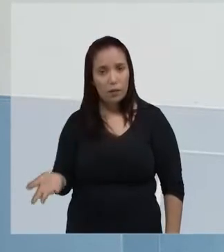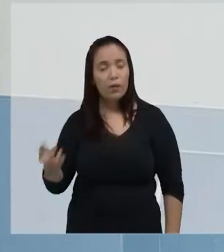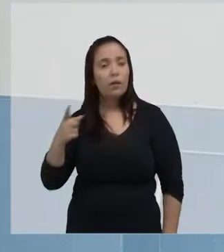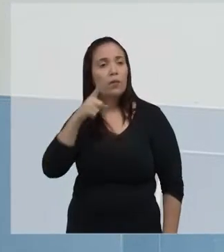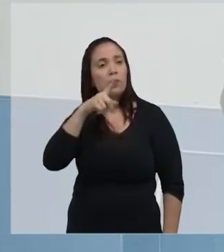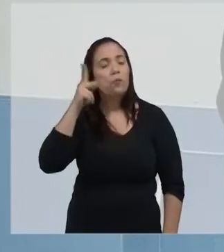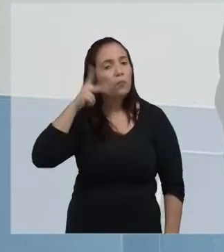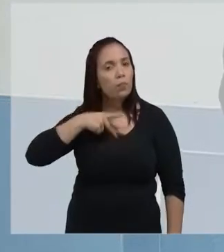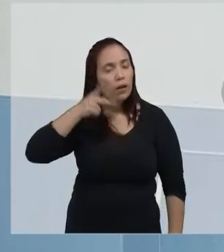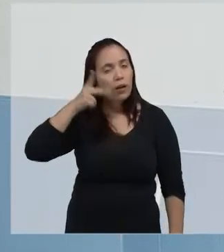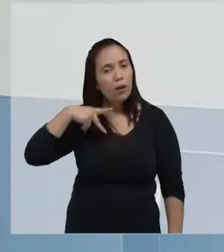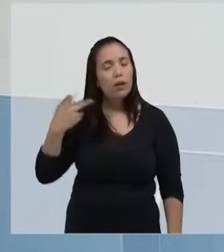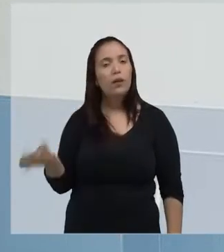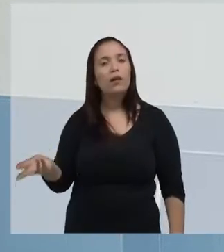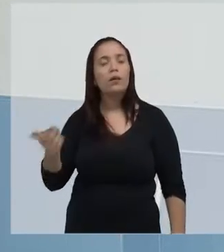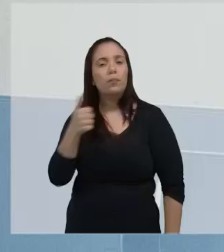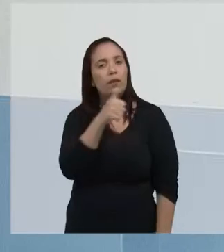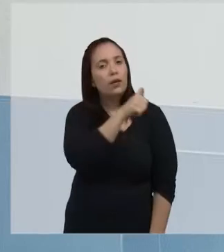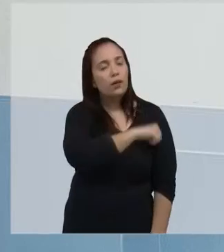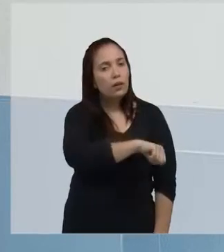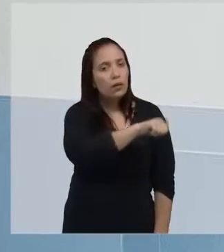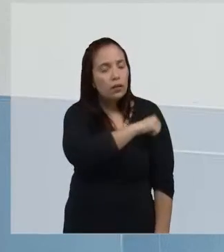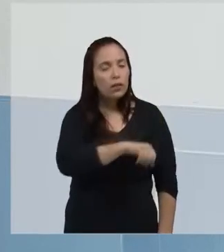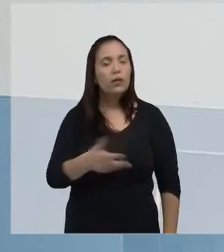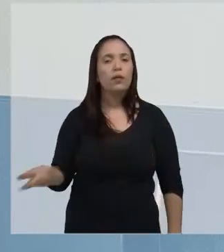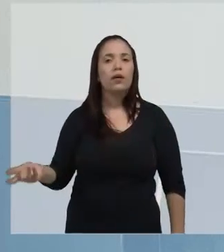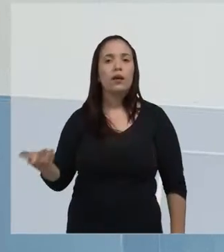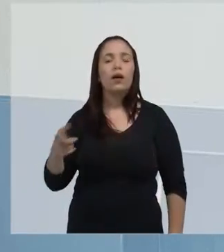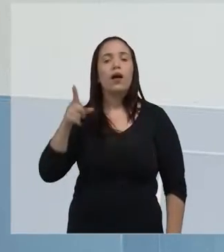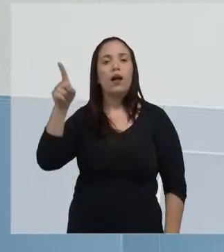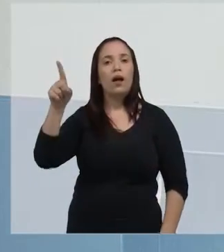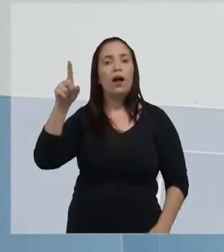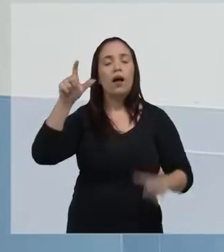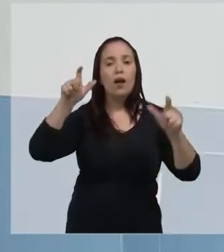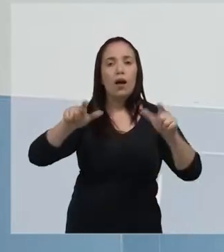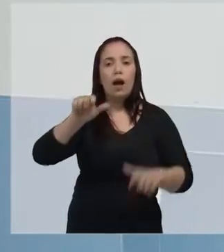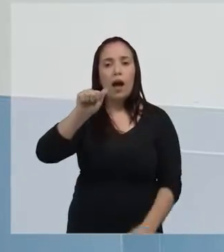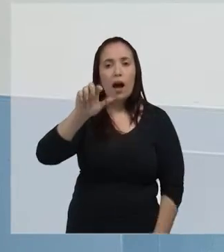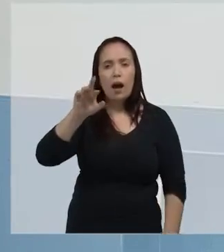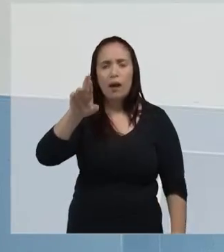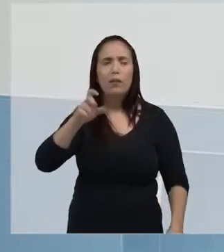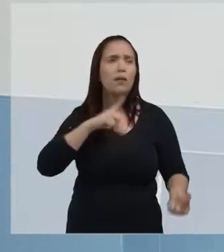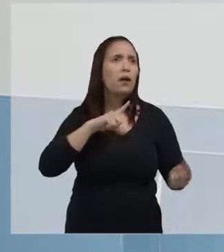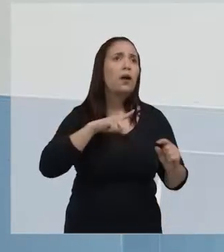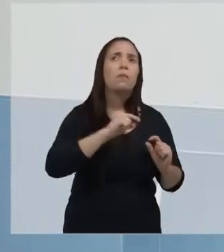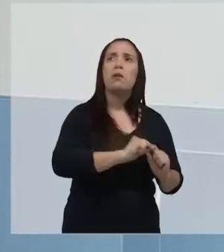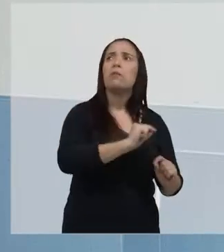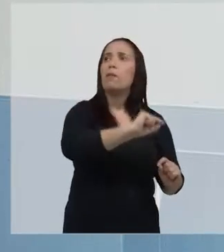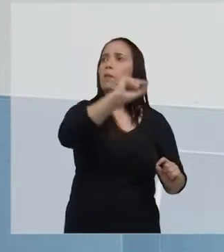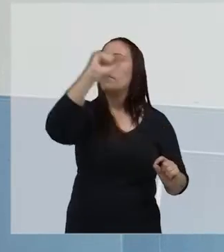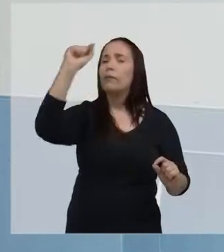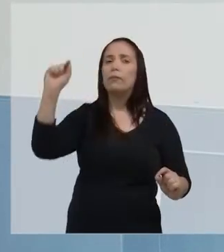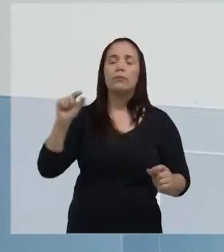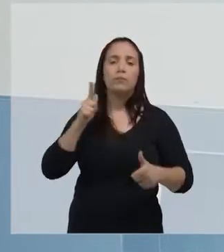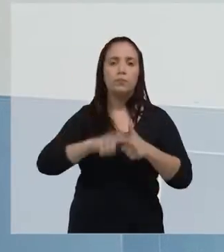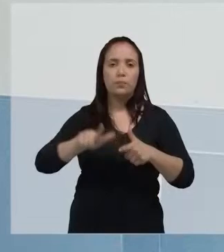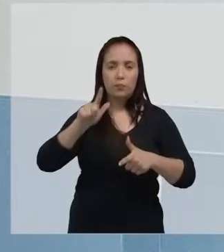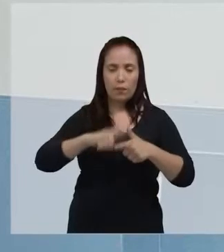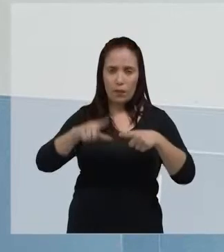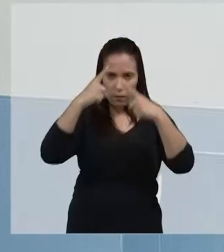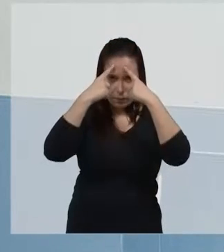ela é do mesmo jeito na Paraíba, ela é do mesmo jeito no Rio de Janeiro, no Acre, ela é do mesmo jeito no Acre. Qualquer estado. E que o problema da